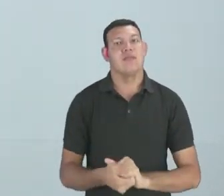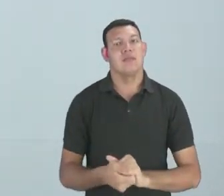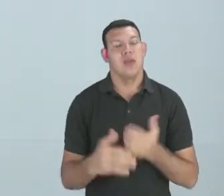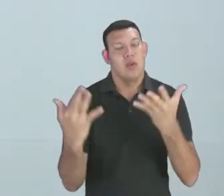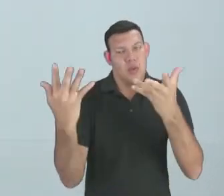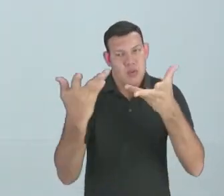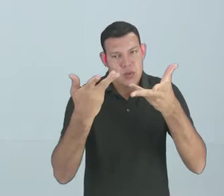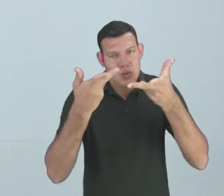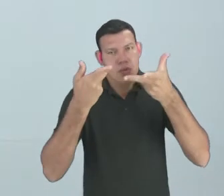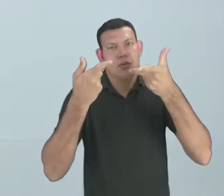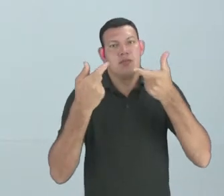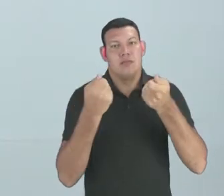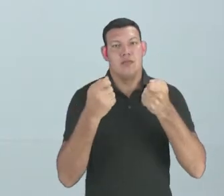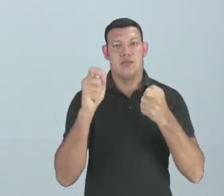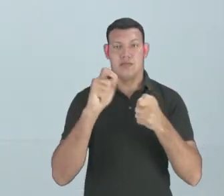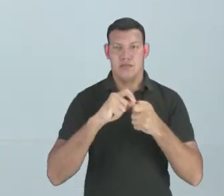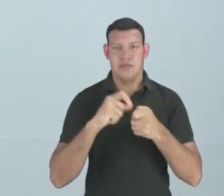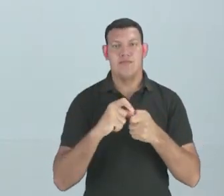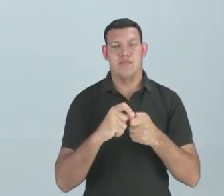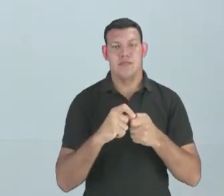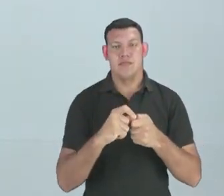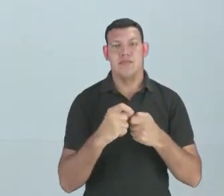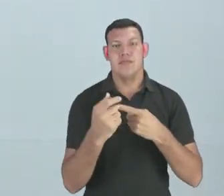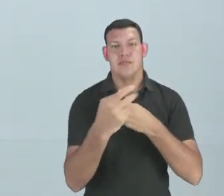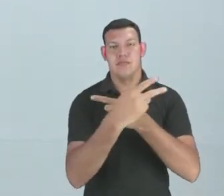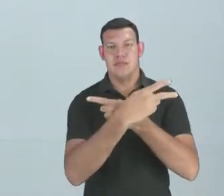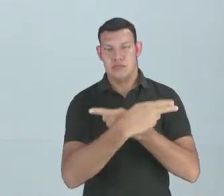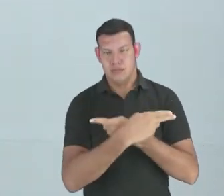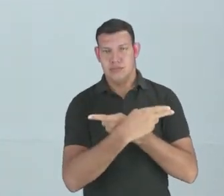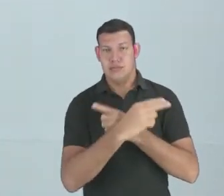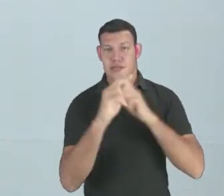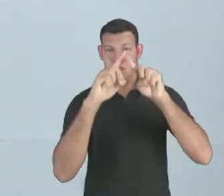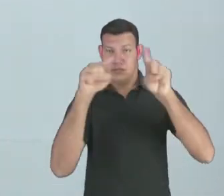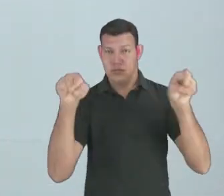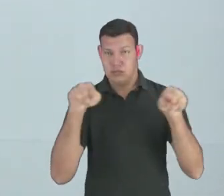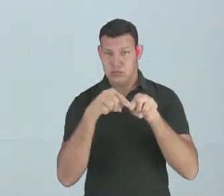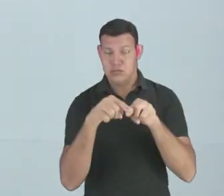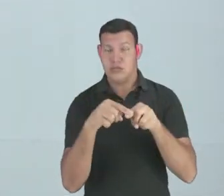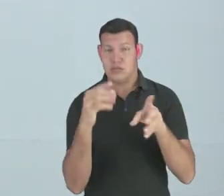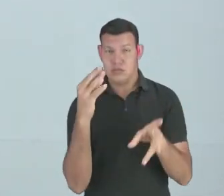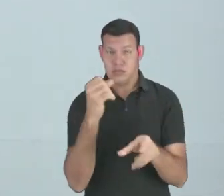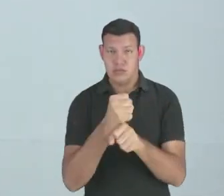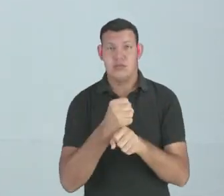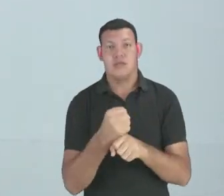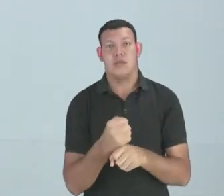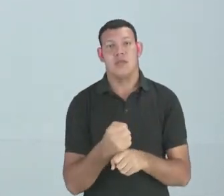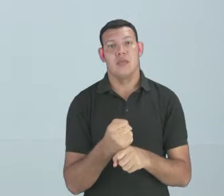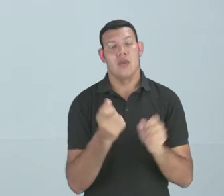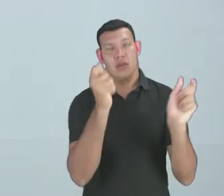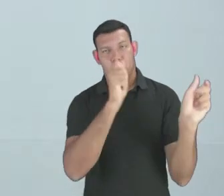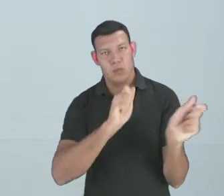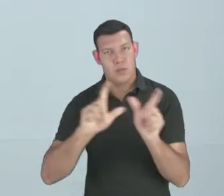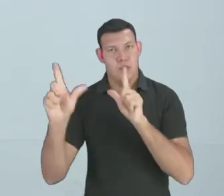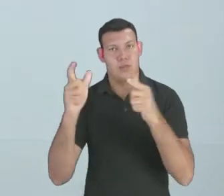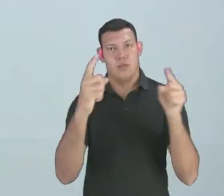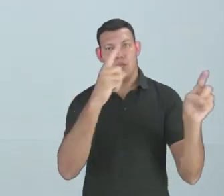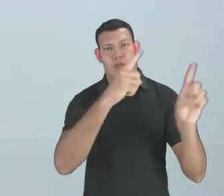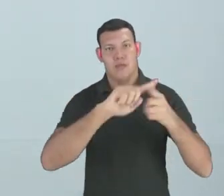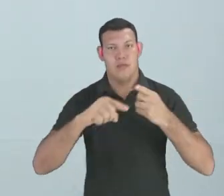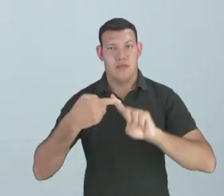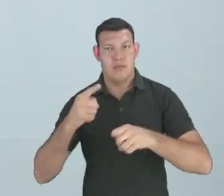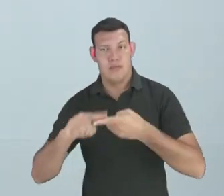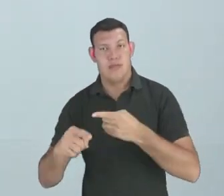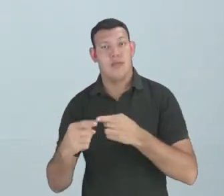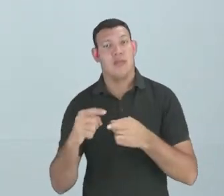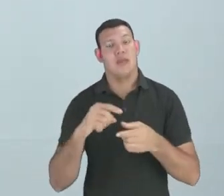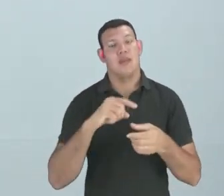habilidade acerca da inequação trigonométrica. Então, acompanhe comigo o material que nós vamos trabalhar hoje 6